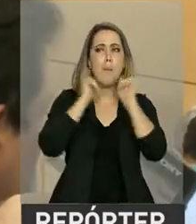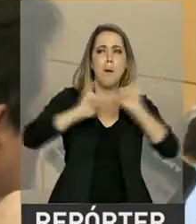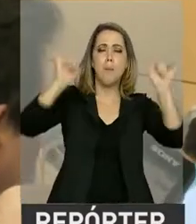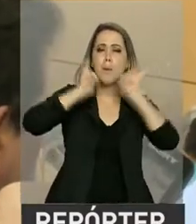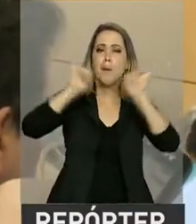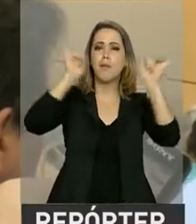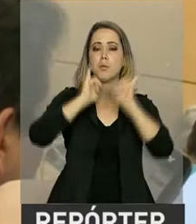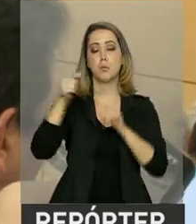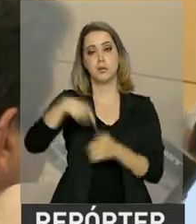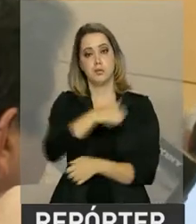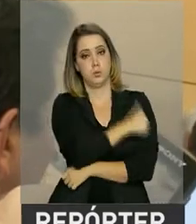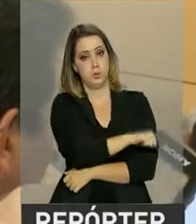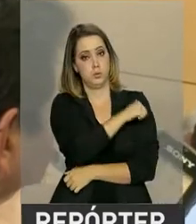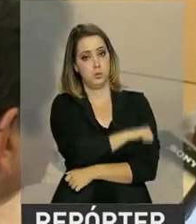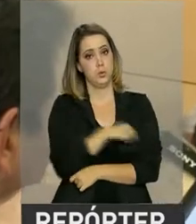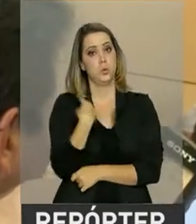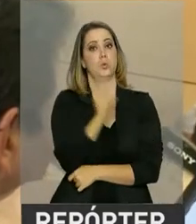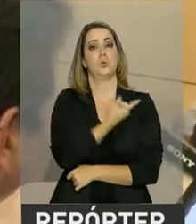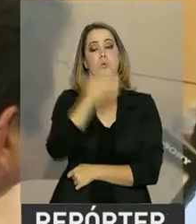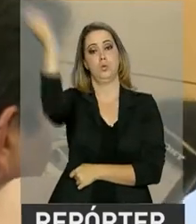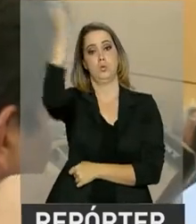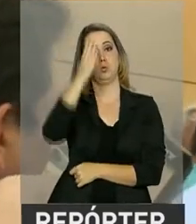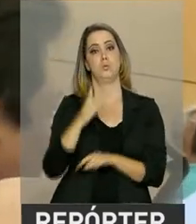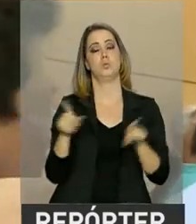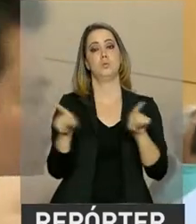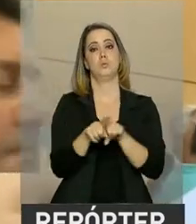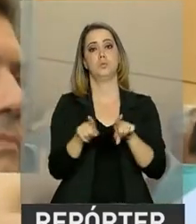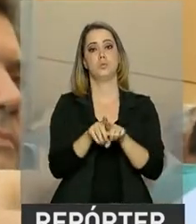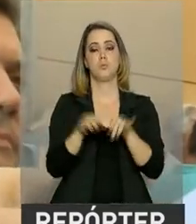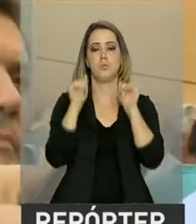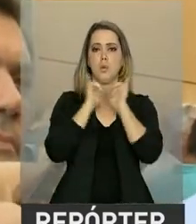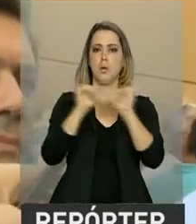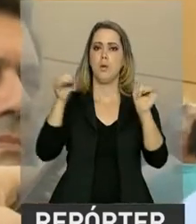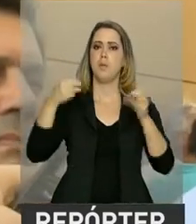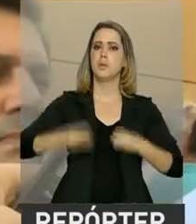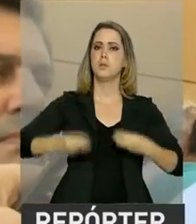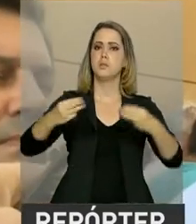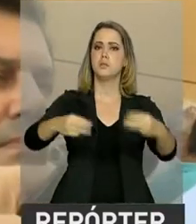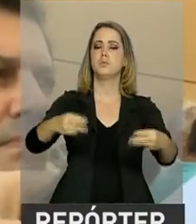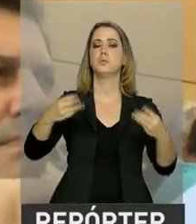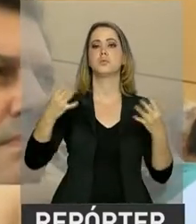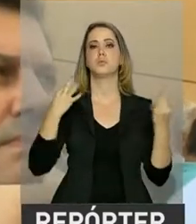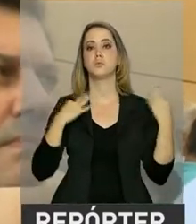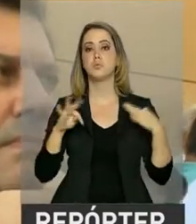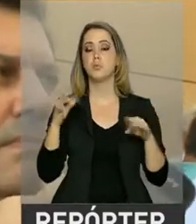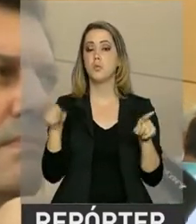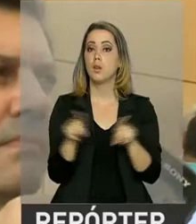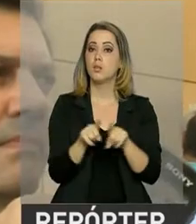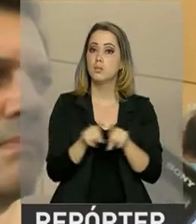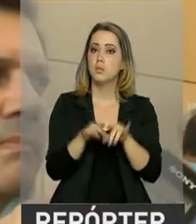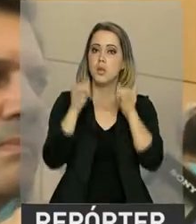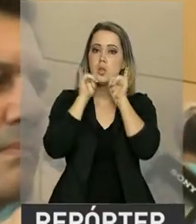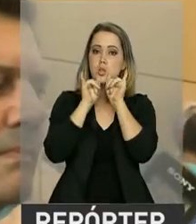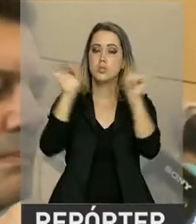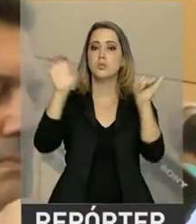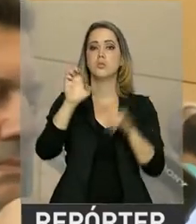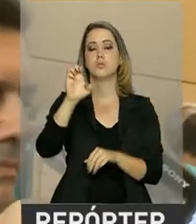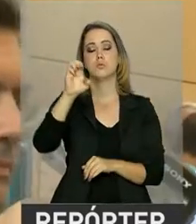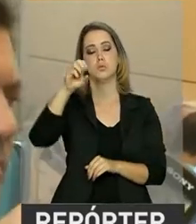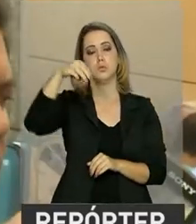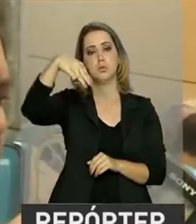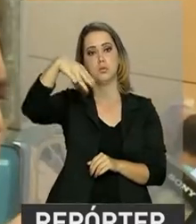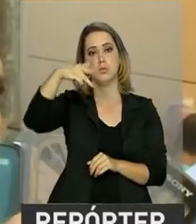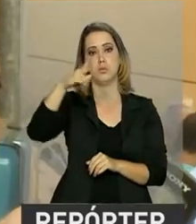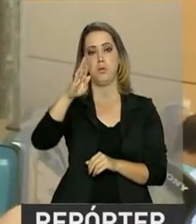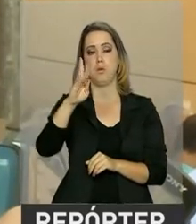do Rio de Janeiro, não só no nosso Brasil, em cada região, através do Ministério do Turismo, mas também divulgar através de Embratur em todos os